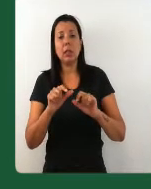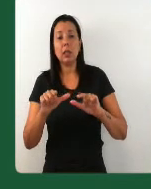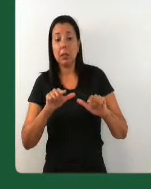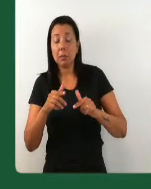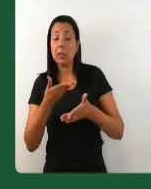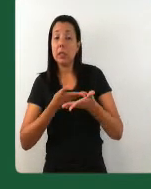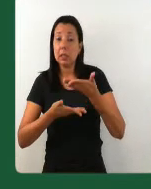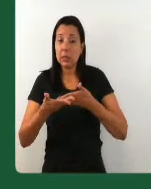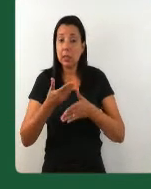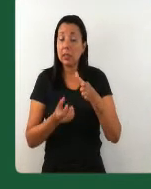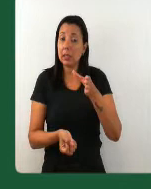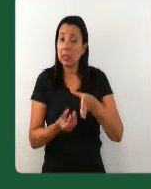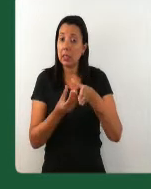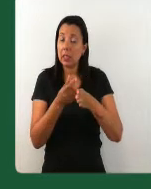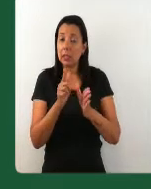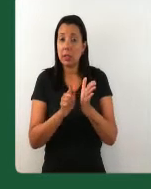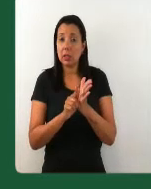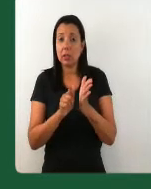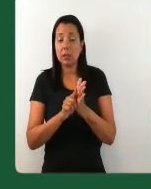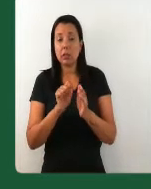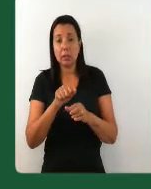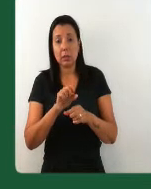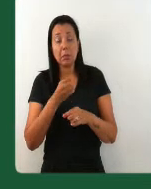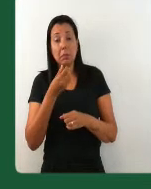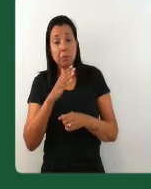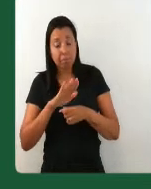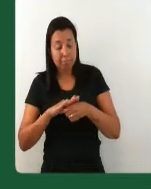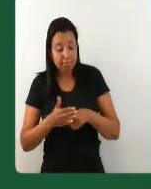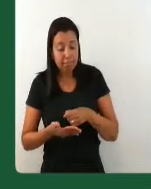e gerando uma gestão autossustentável.